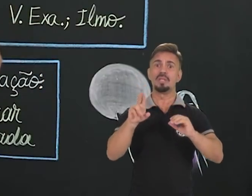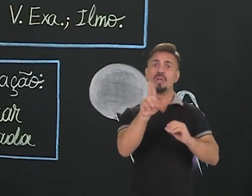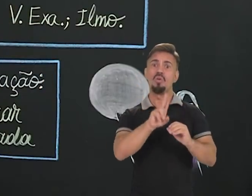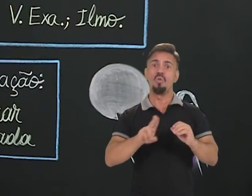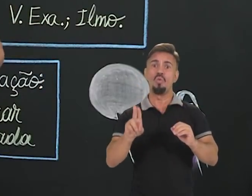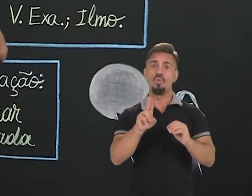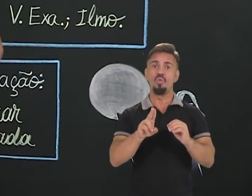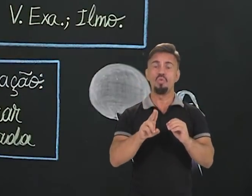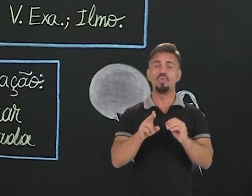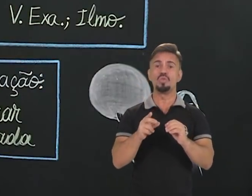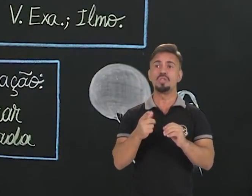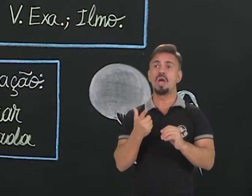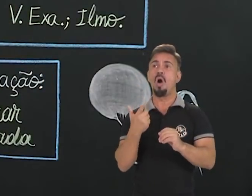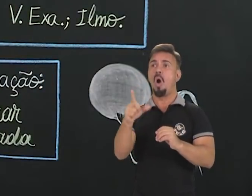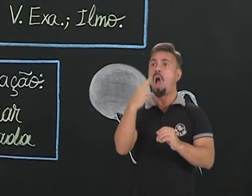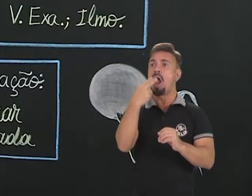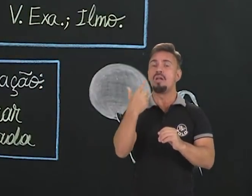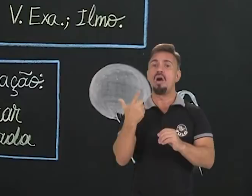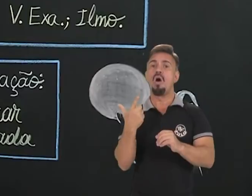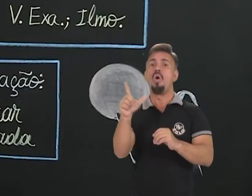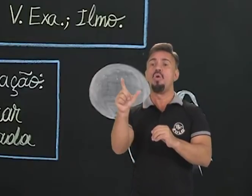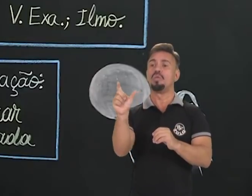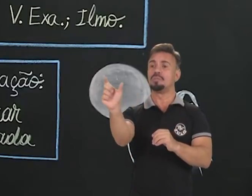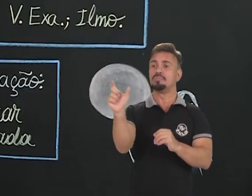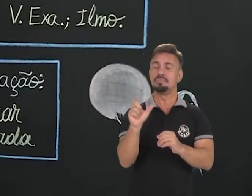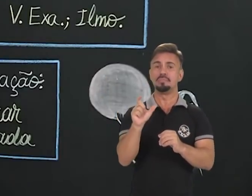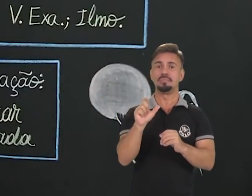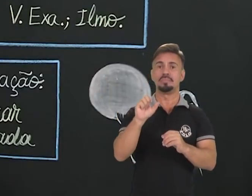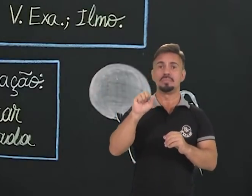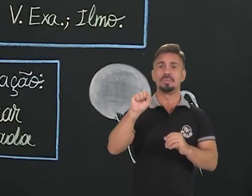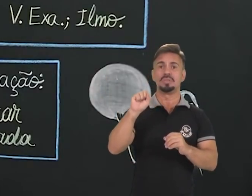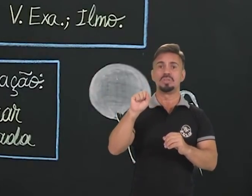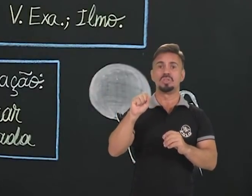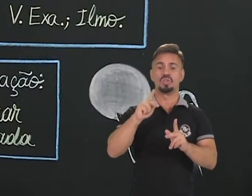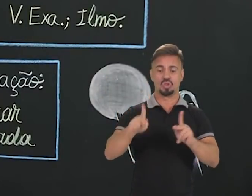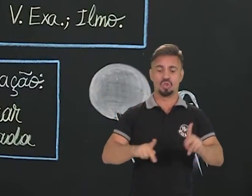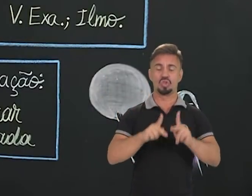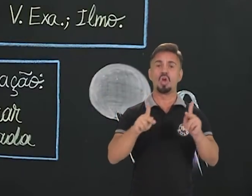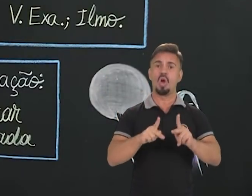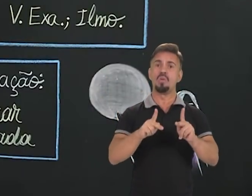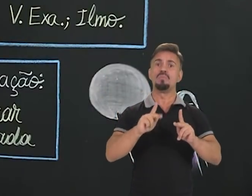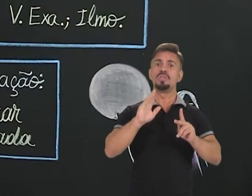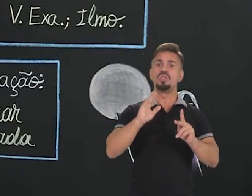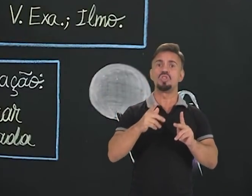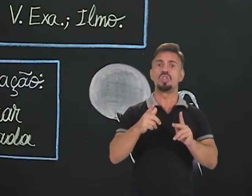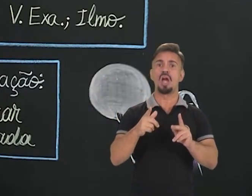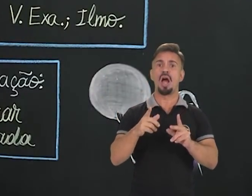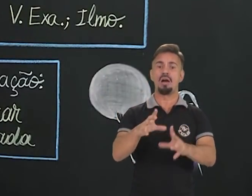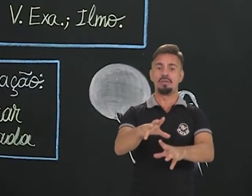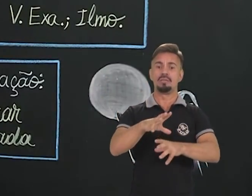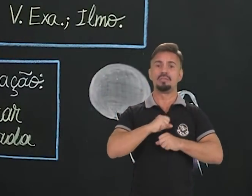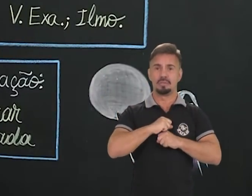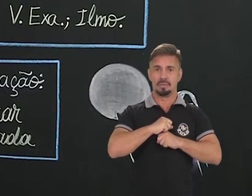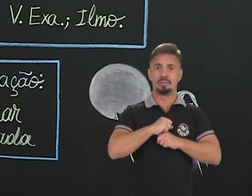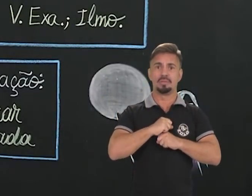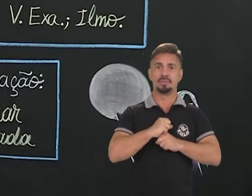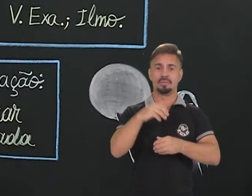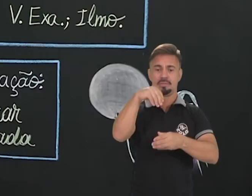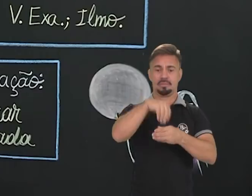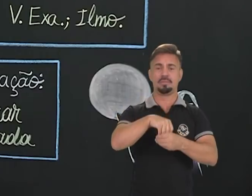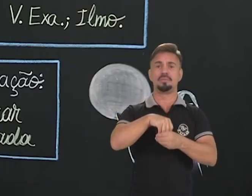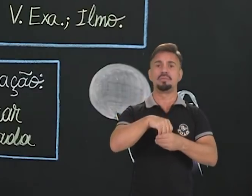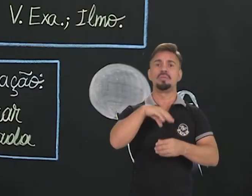uso, a gente recorre a outra língua. Shopping center é uma palavra que já foi, de certa forma, incorporada à